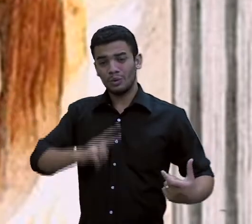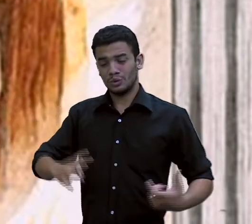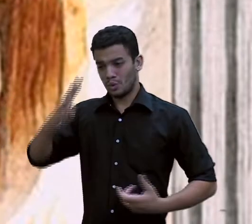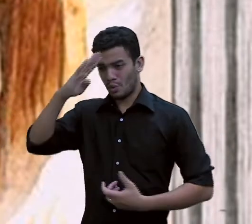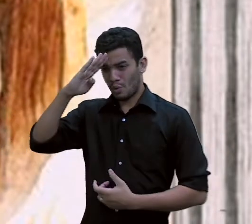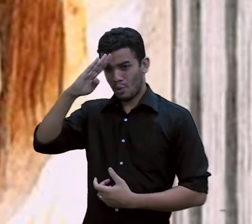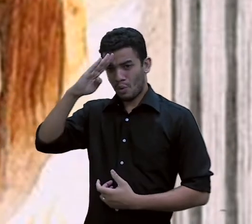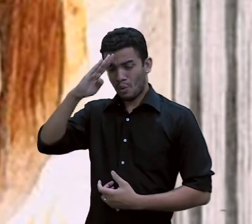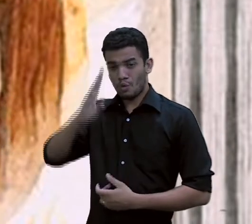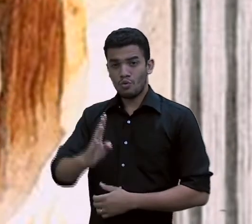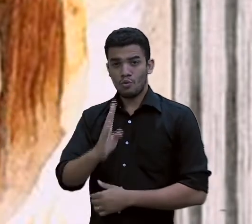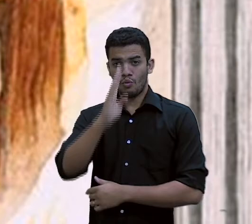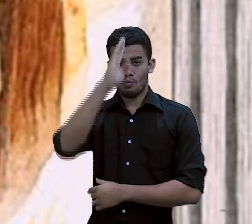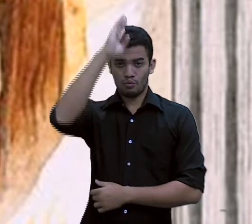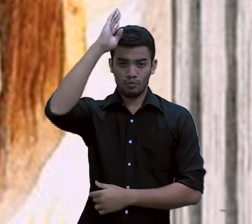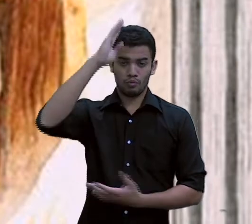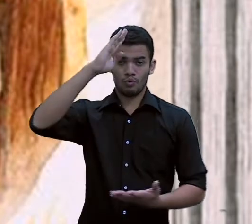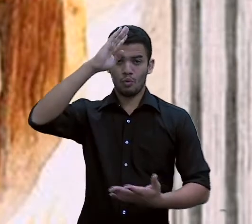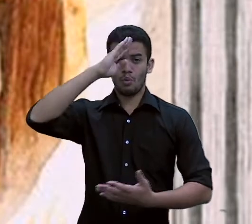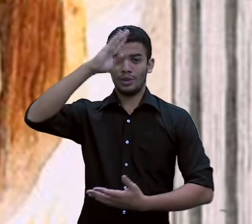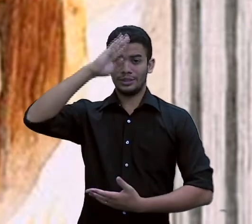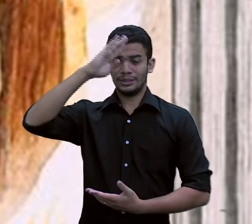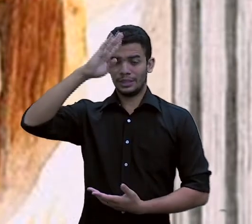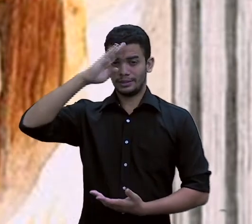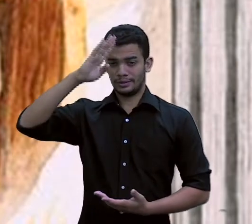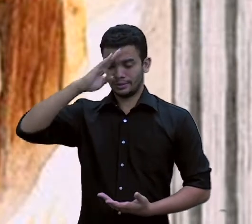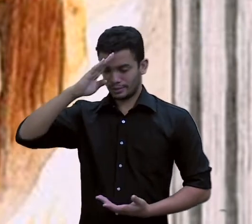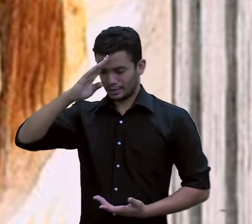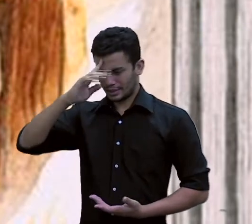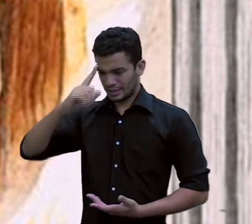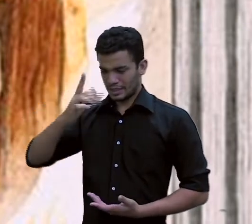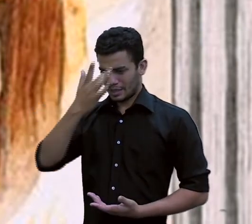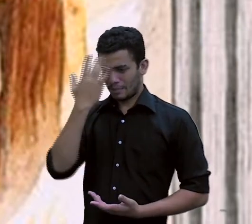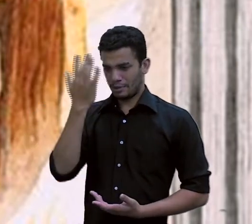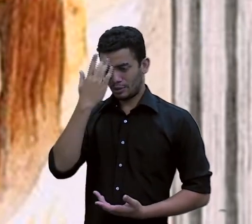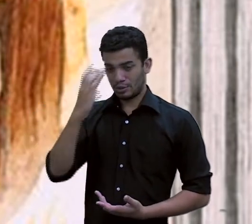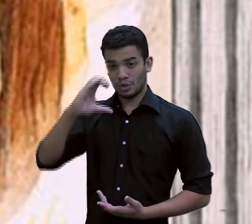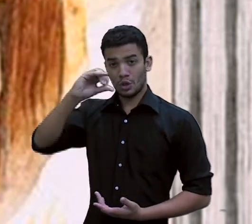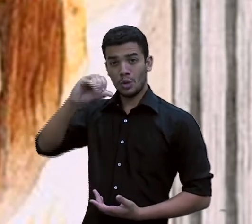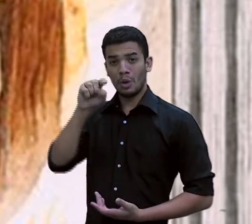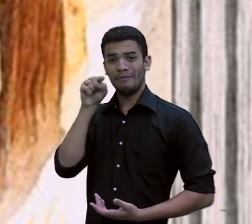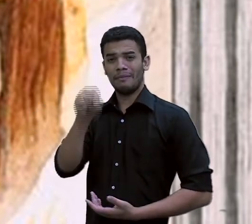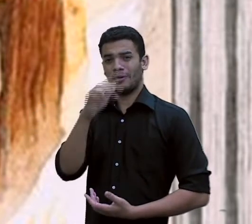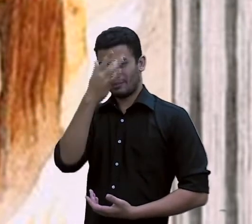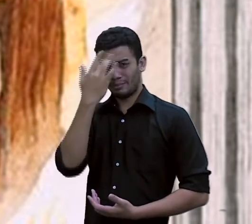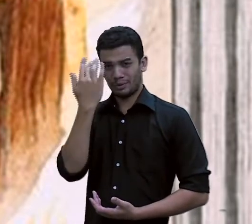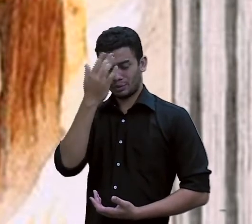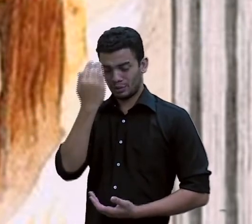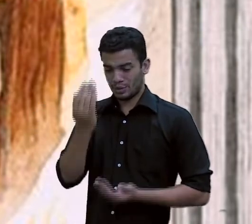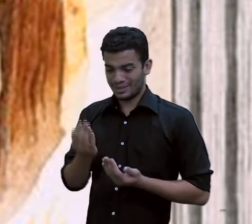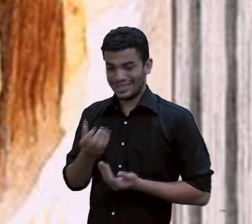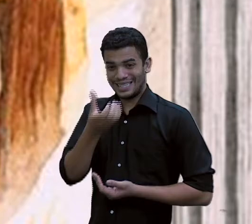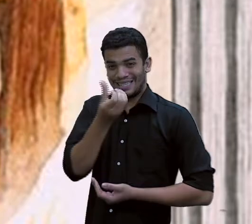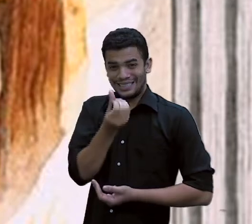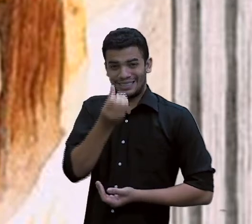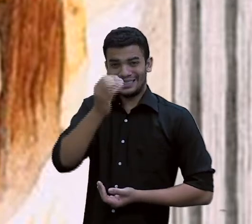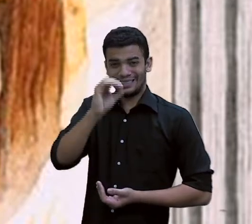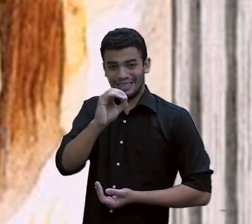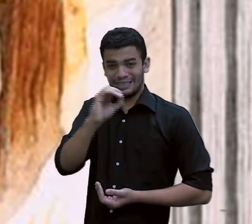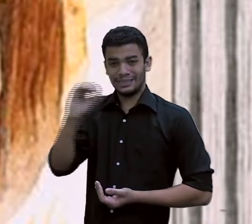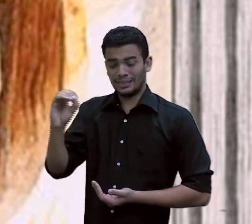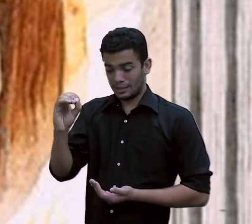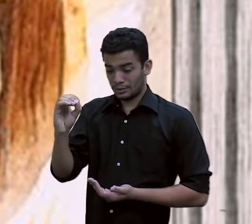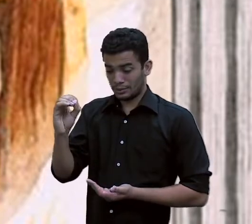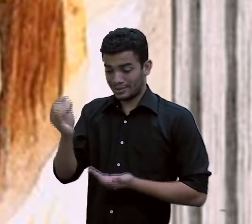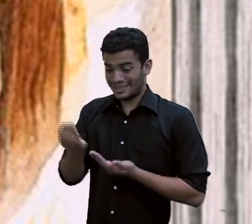9.400 navios. 9.000 homens e 400 navios. Em poucos dias de combate, os espanhóis arrasaram